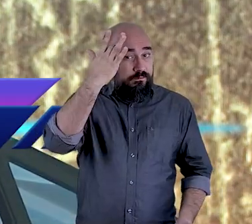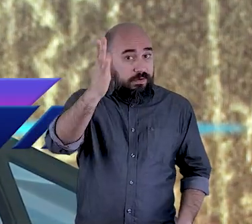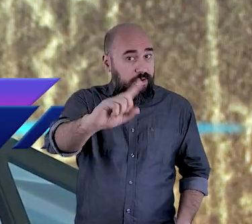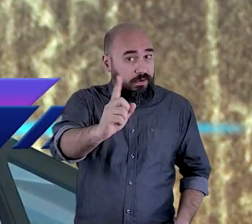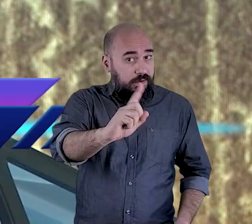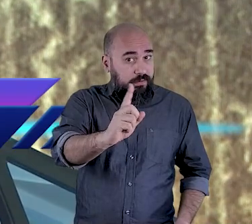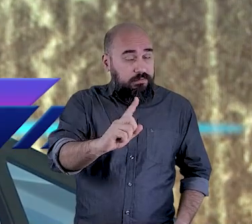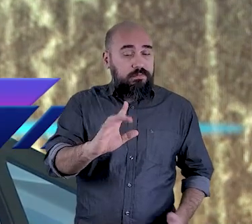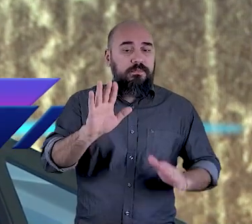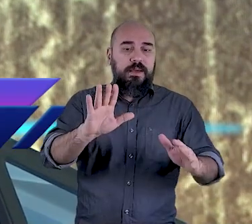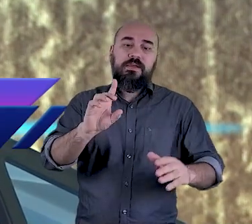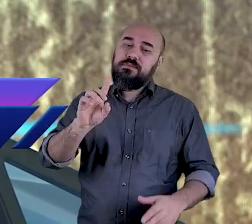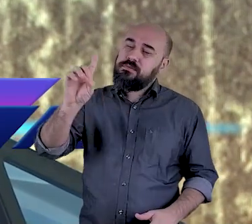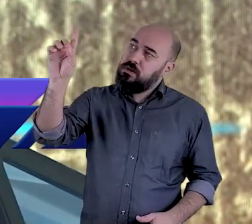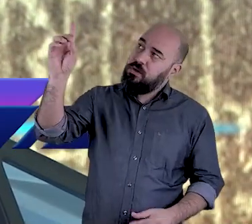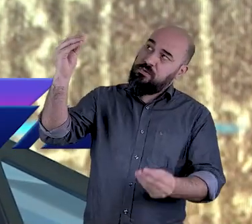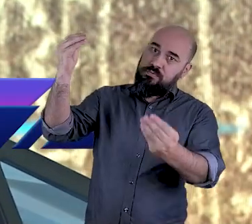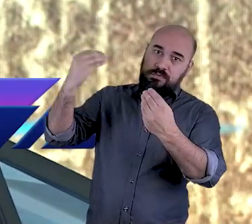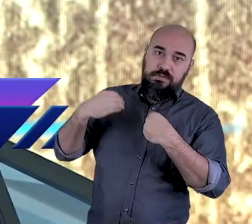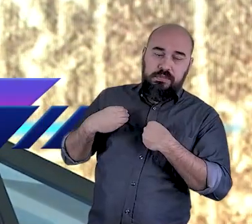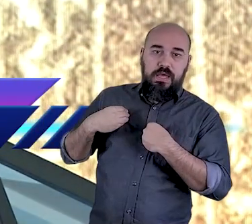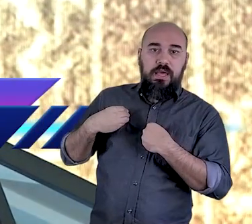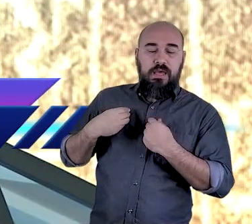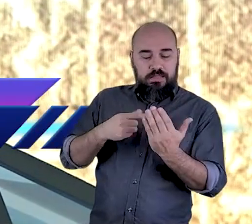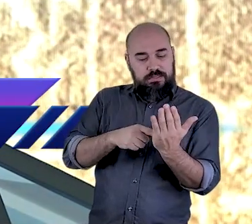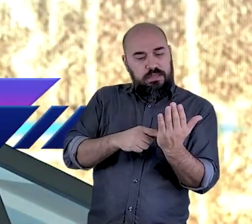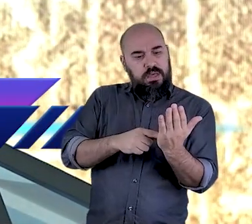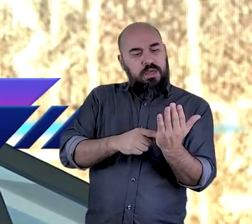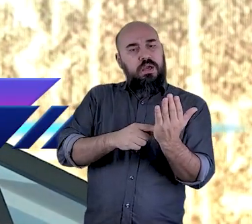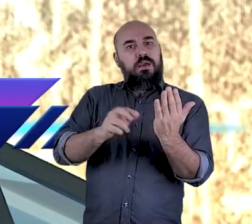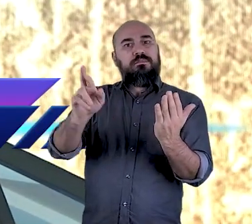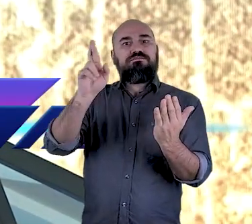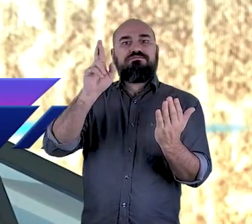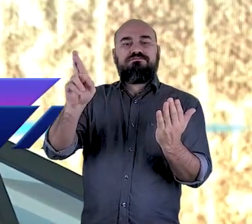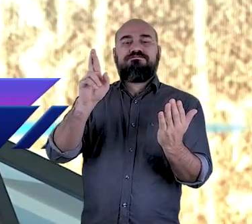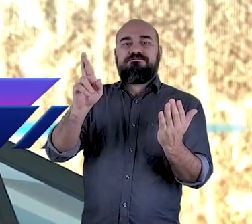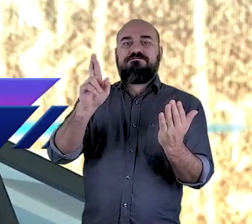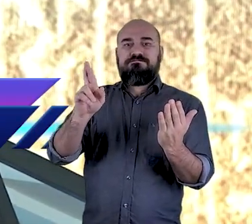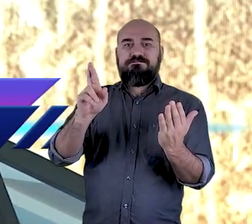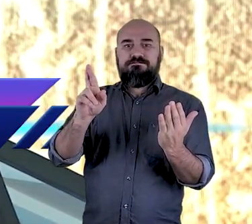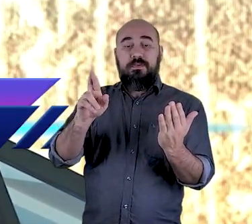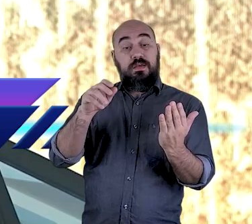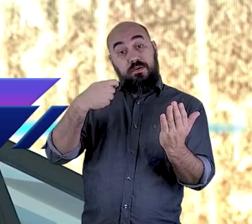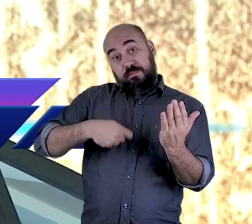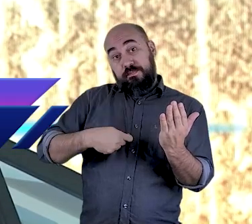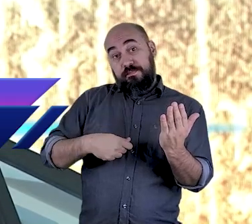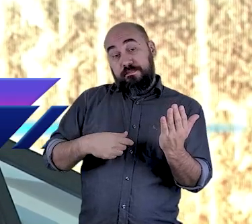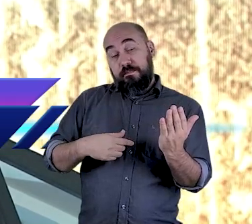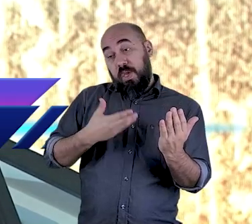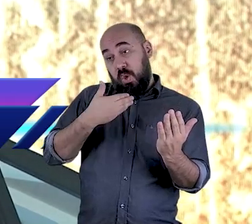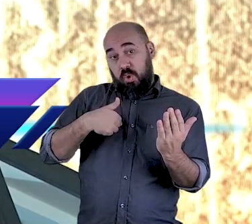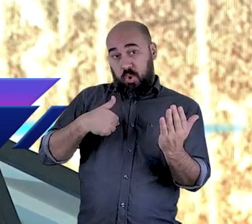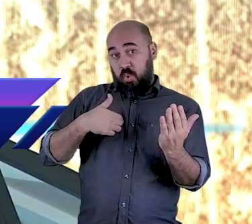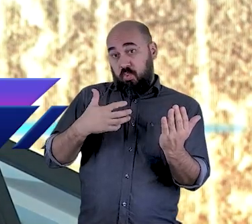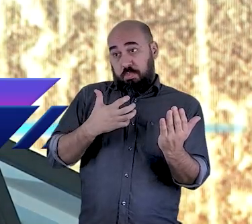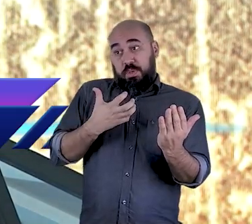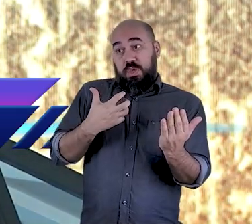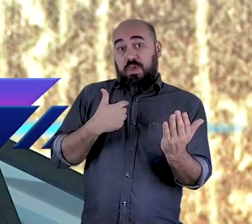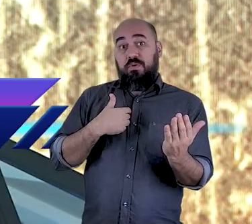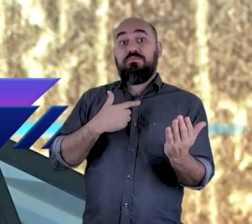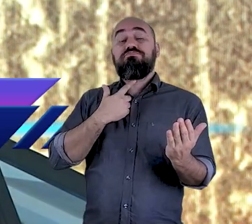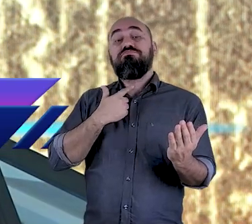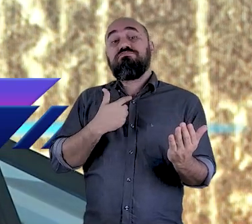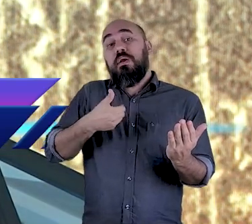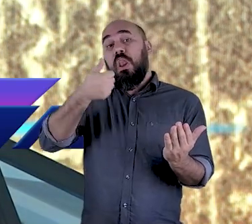mundo mas Deus nos dá uma mensagem de esperança eu prefiro aprender quando Deus me